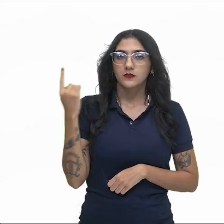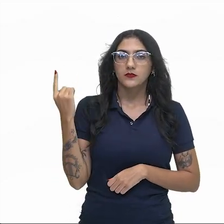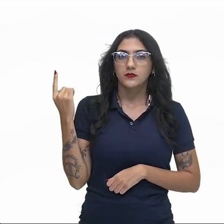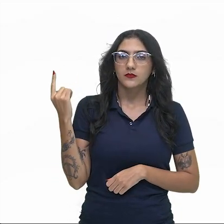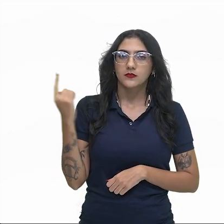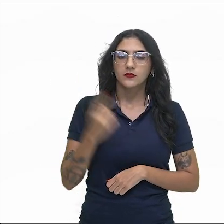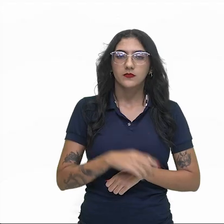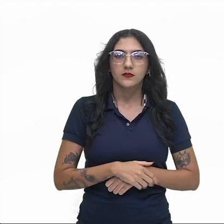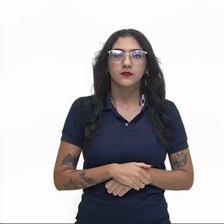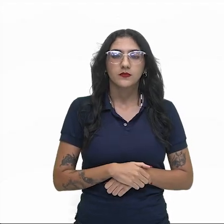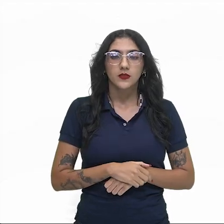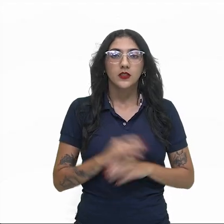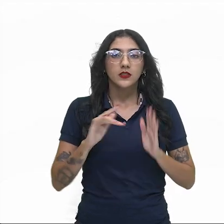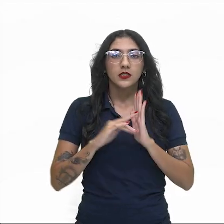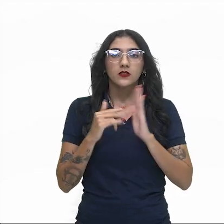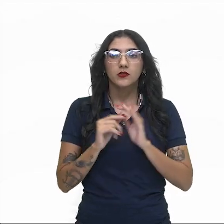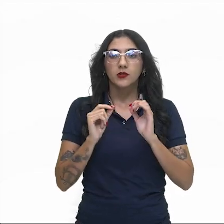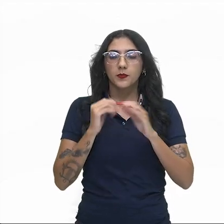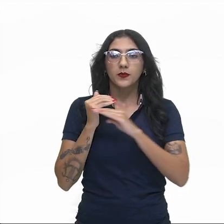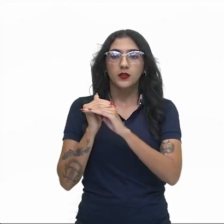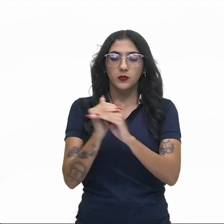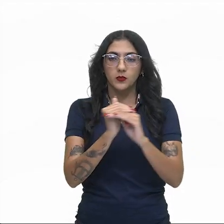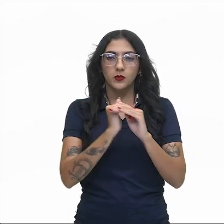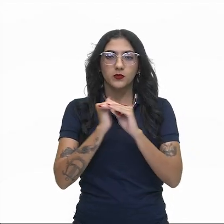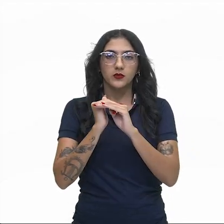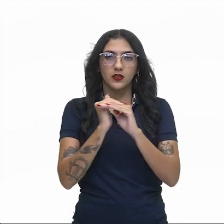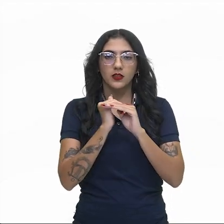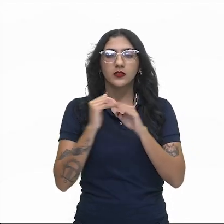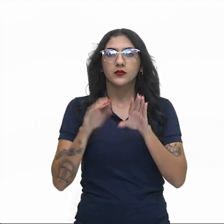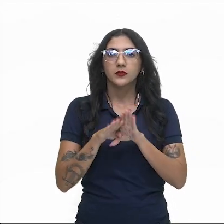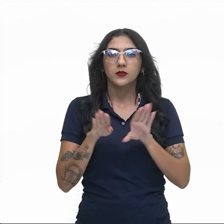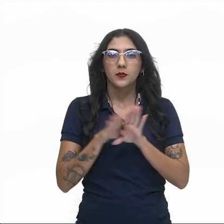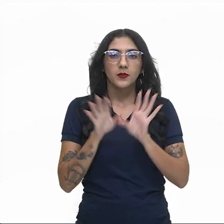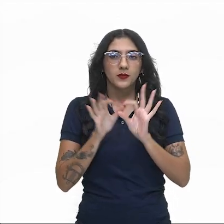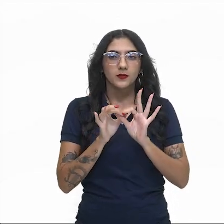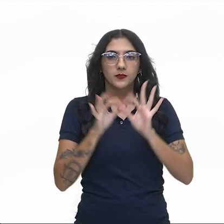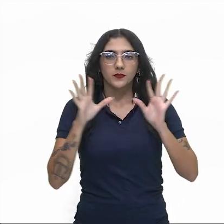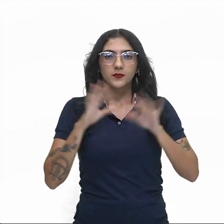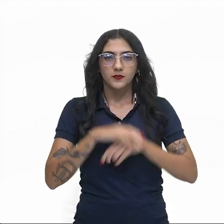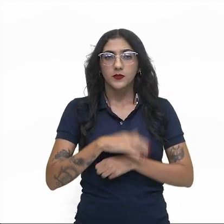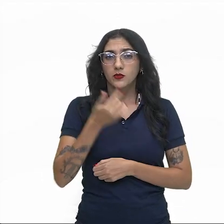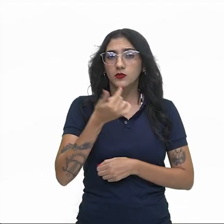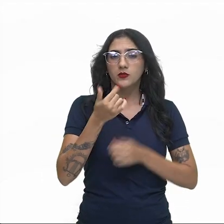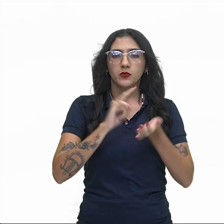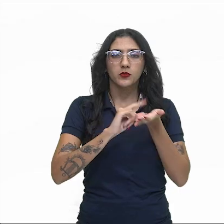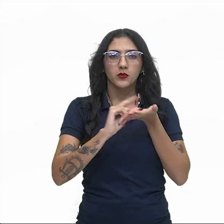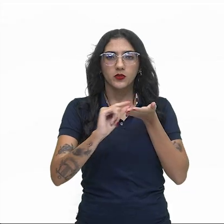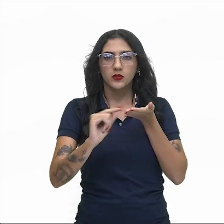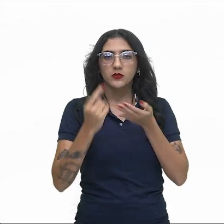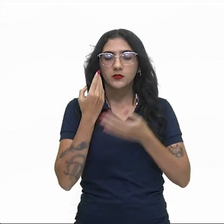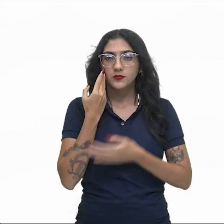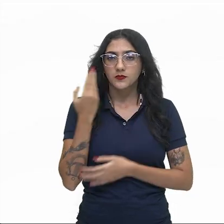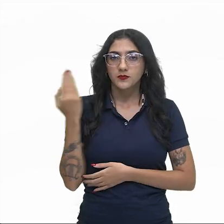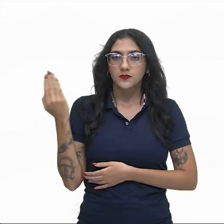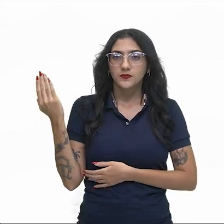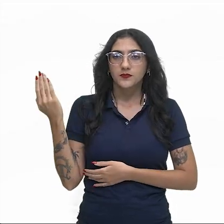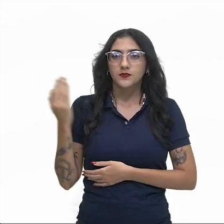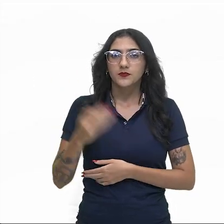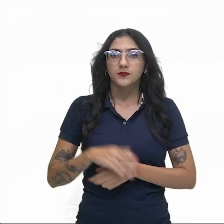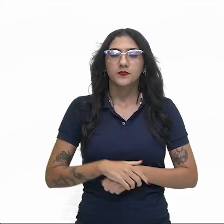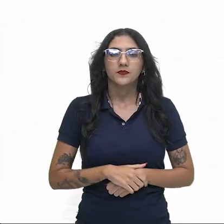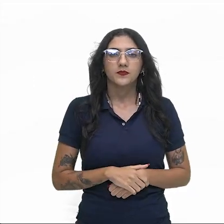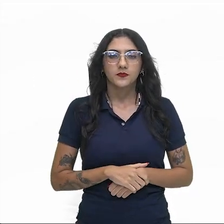and freedom, igualdade e liberdade. E o artigo 2, universal